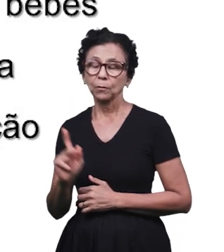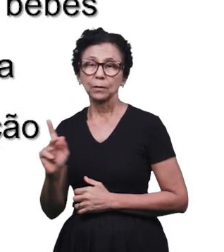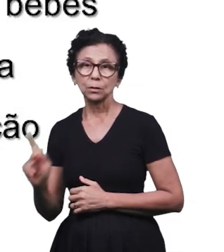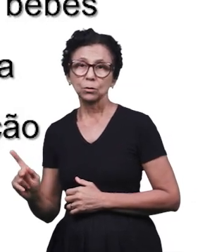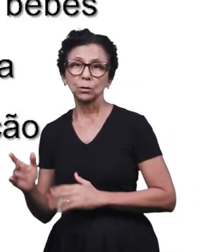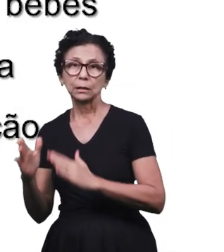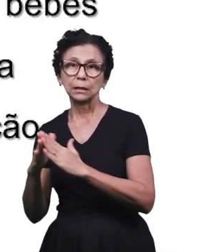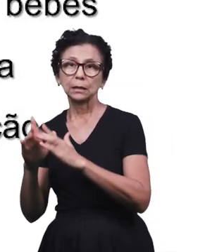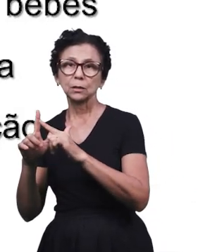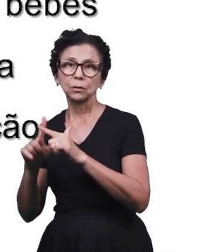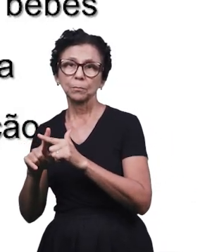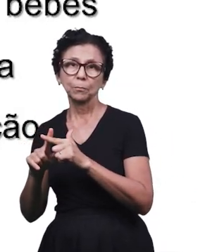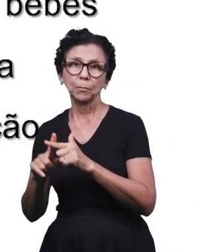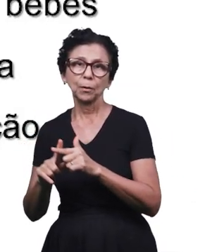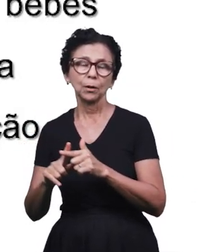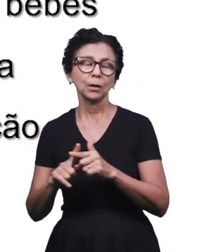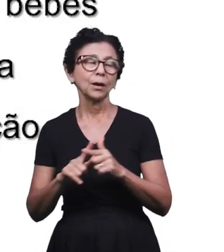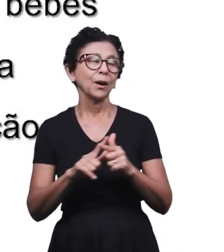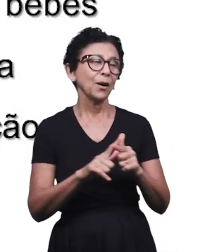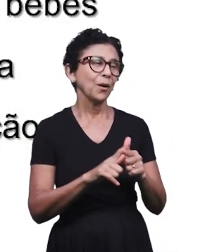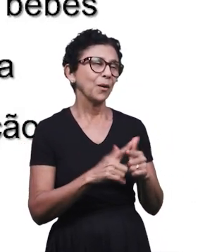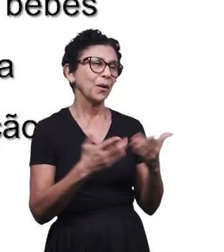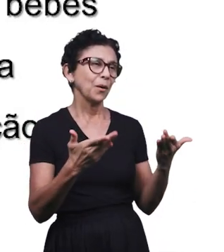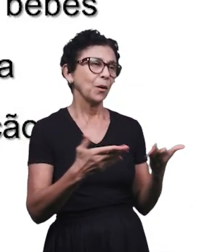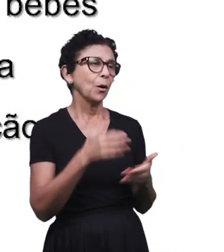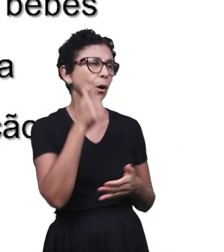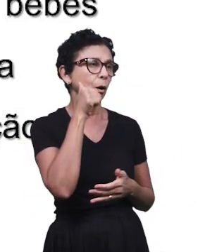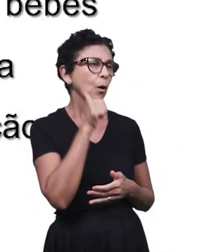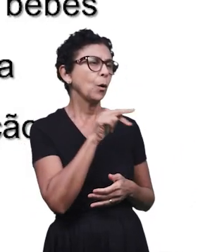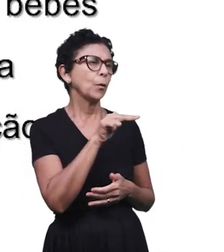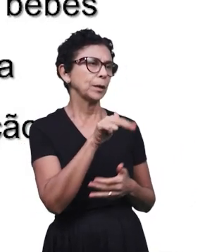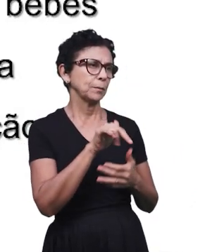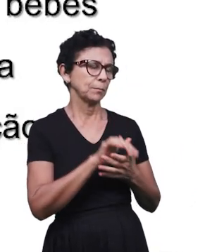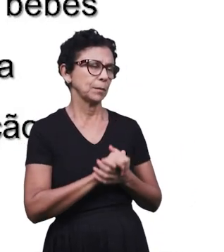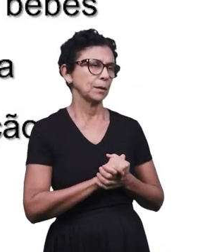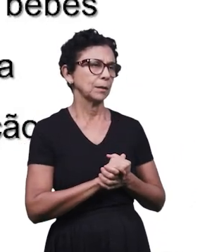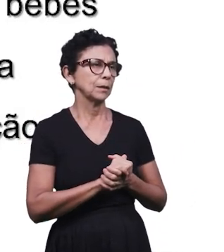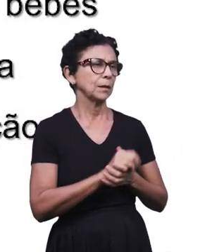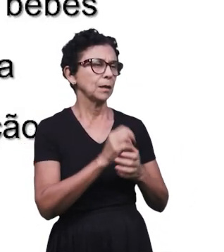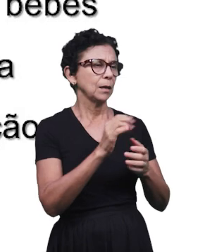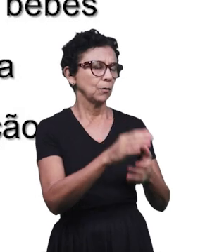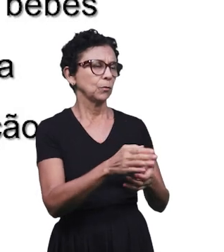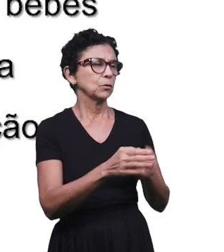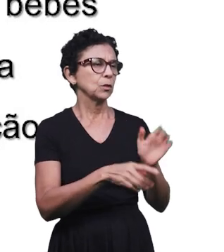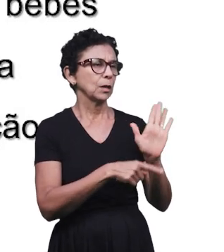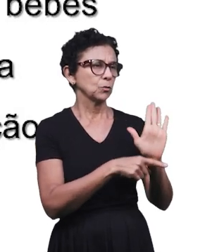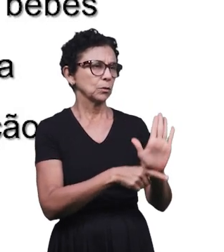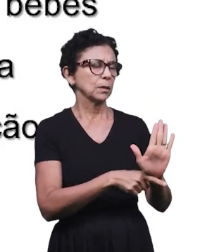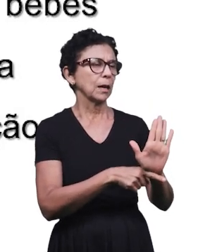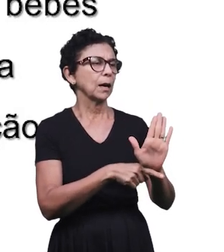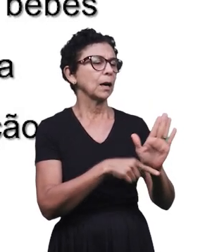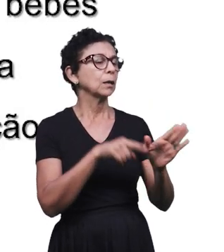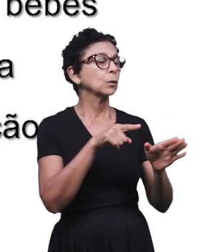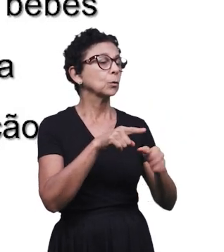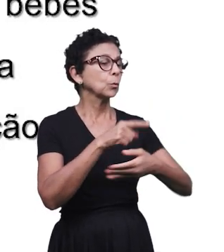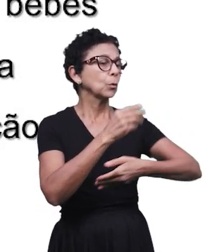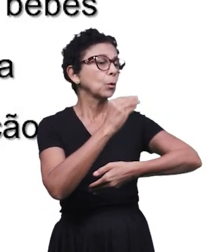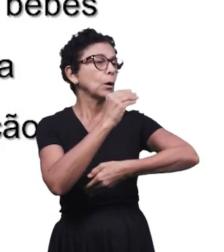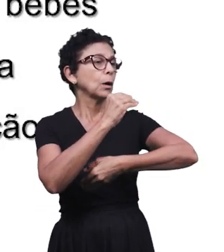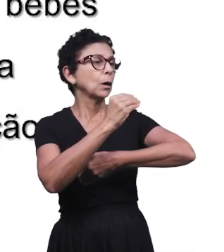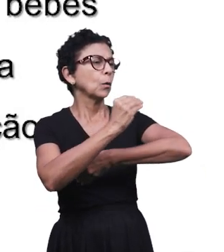Olha, mãe, hoje eu vou ficar com o teu bebê para que você consiga assistir o culto de uma forma mais confortável,